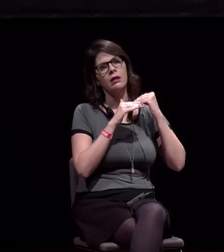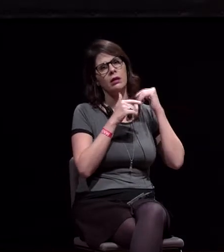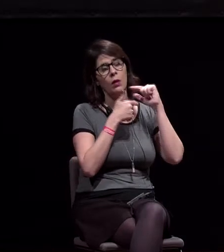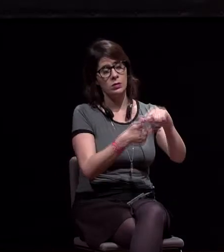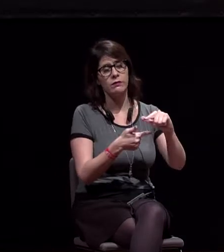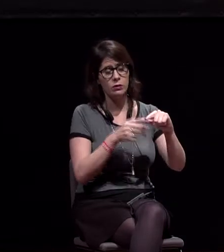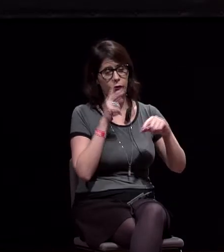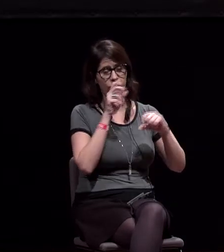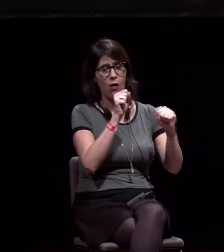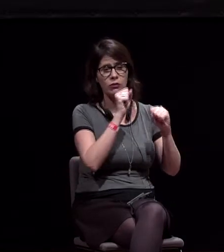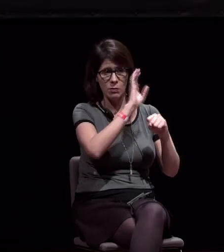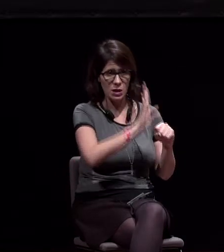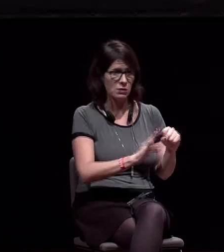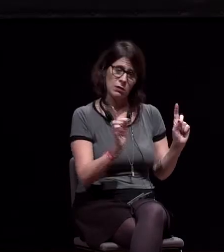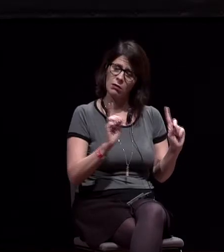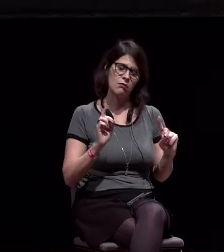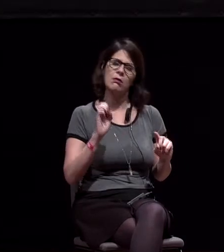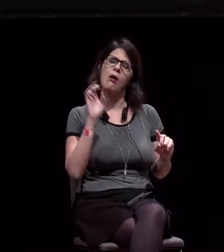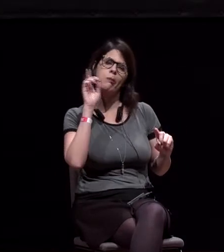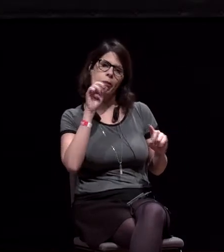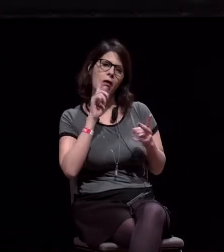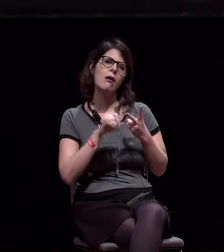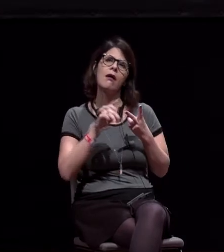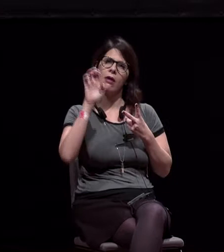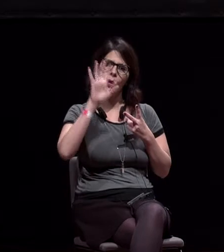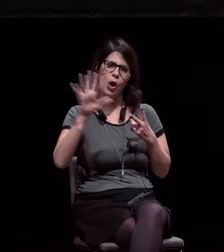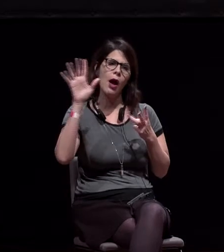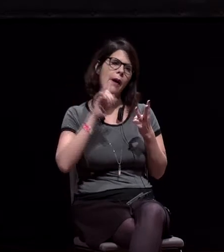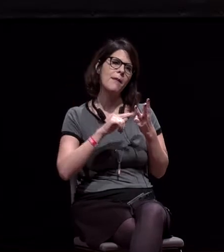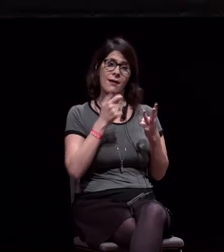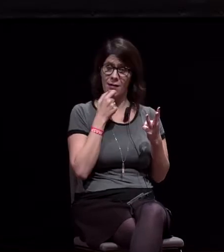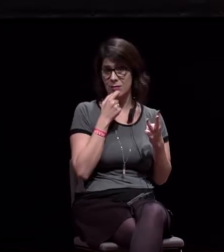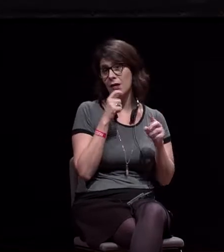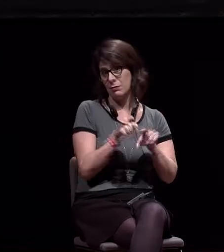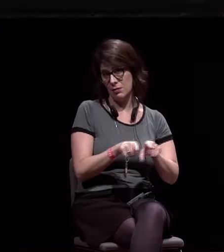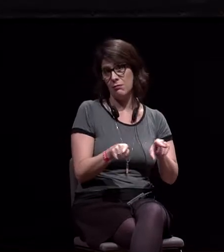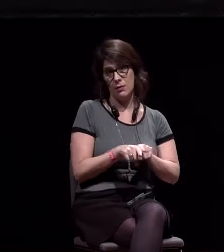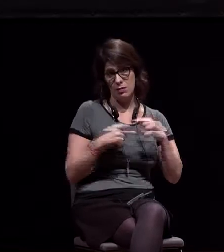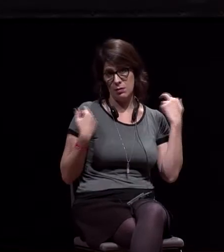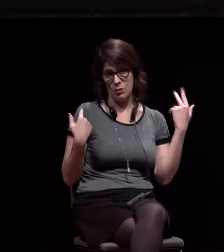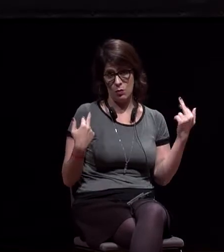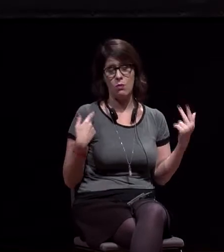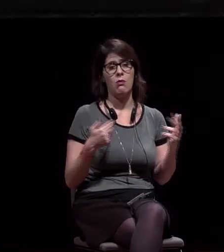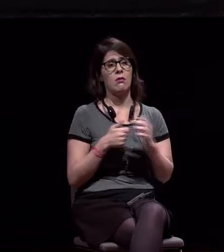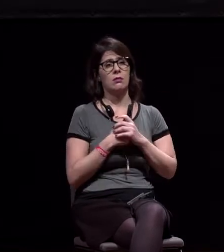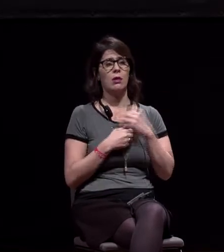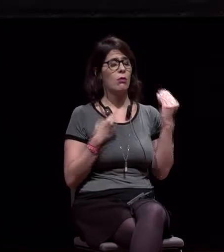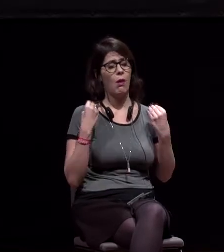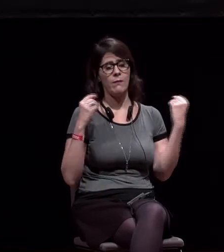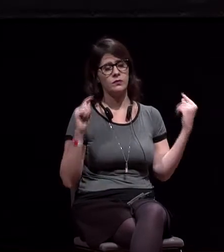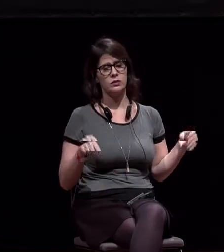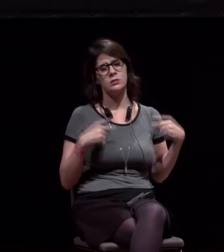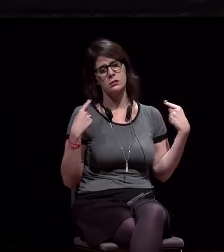também na Europa, nos Estados Unidos, na Inglaterra, em particular, não é? Então, quais são os desafios